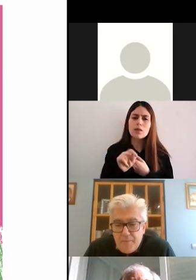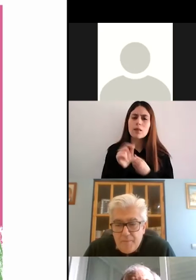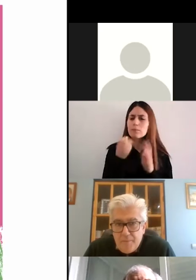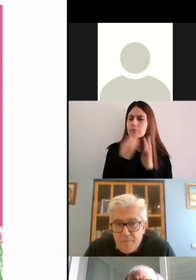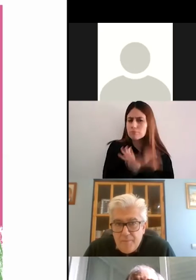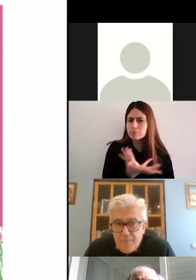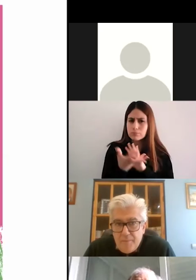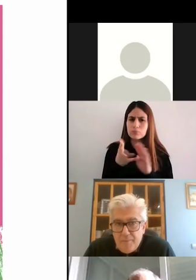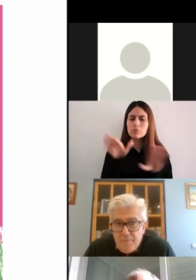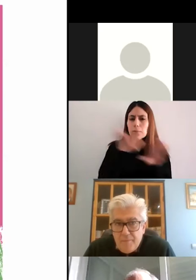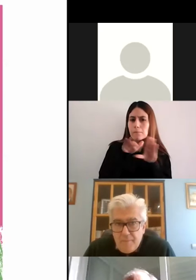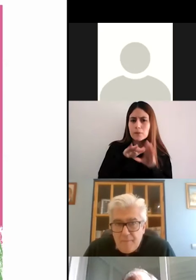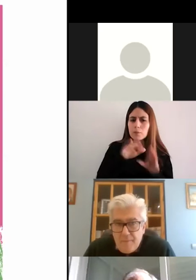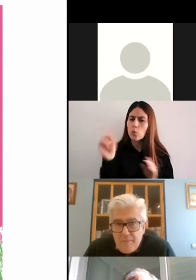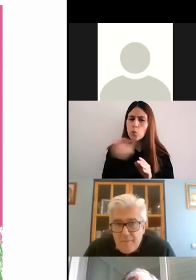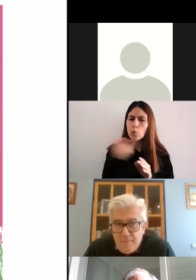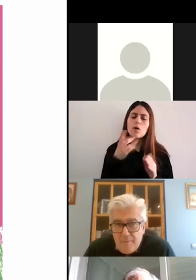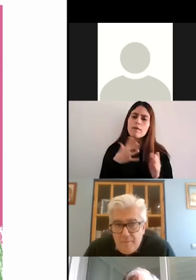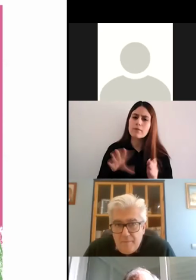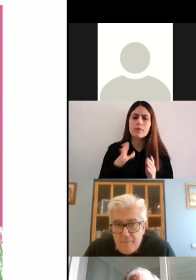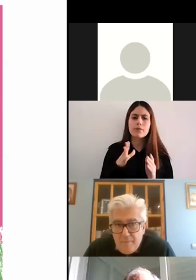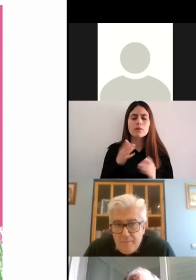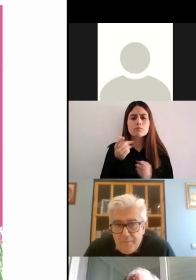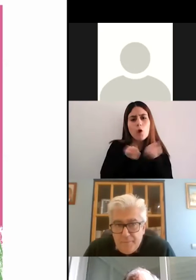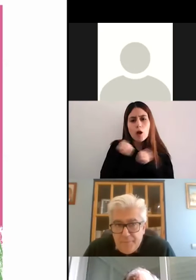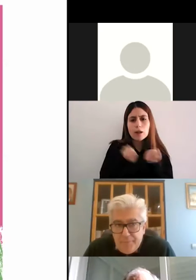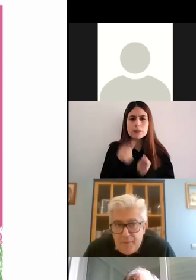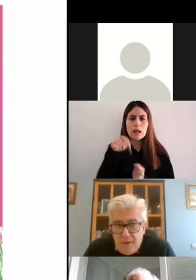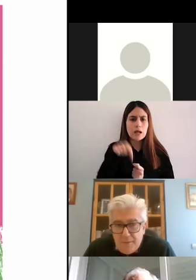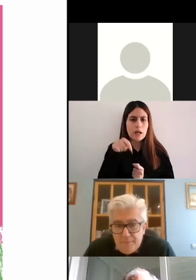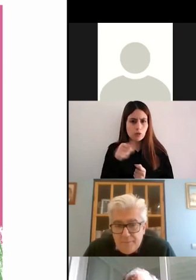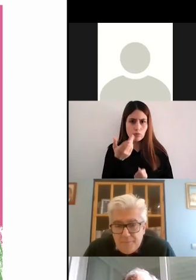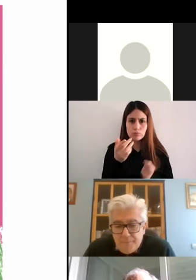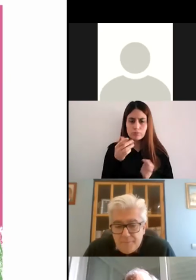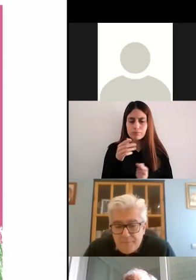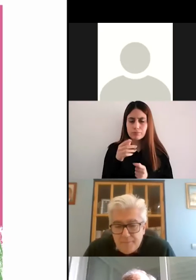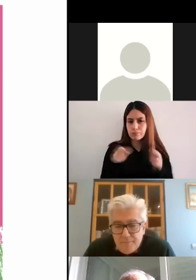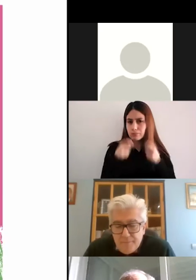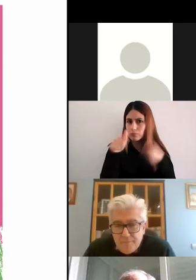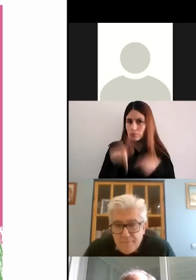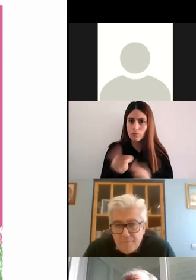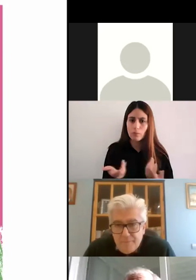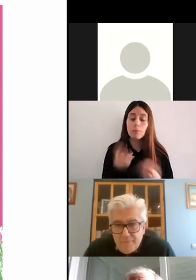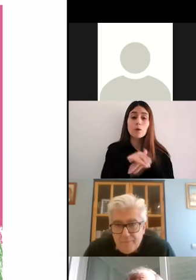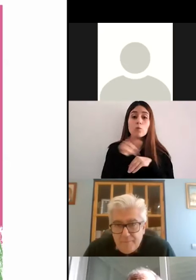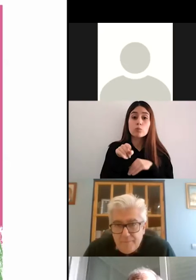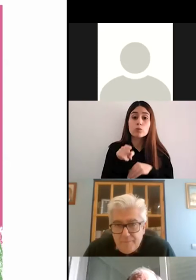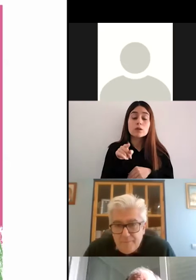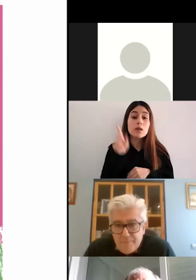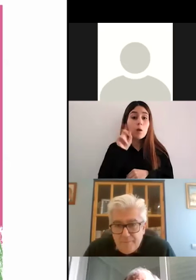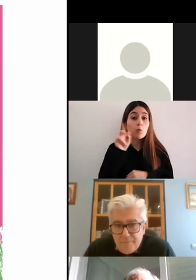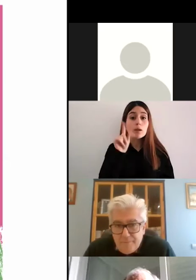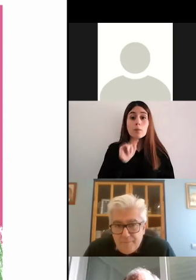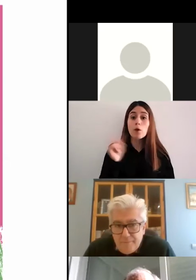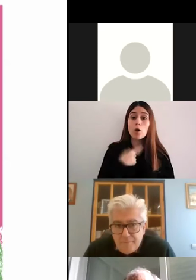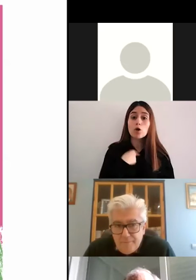Referência, se propuseram organizar este evento. É importante também percebermos